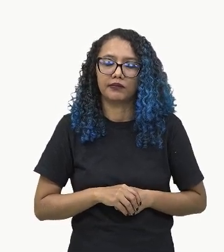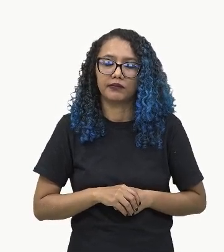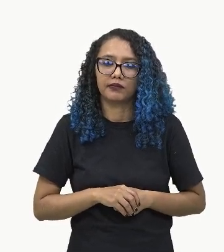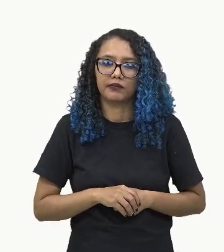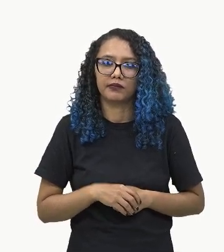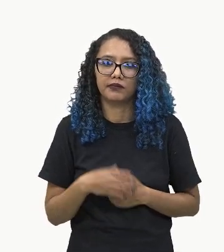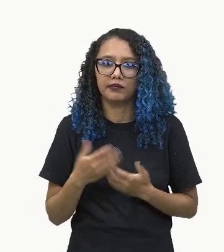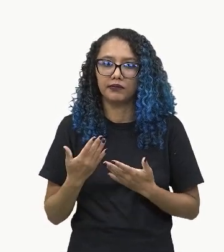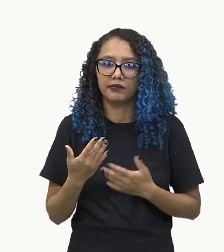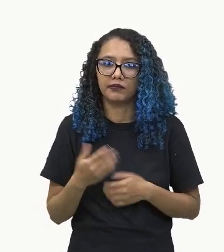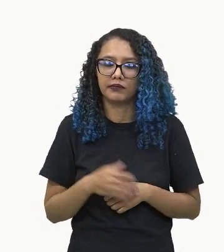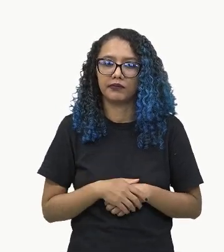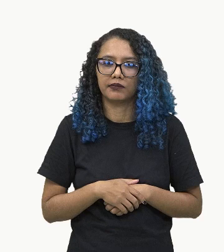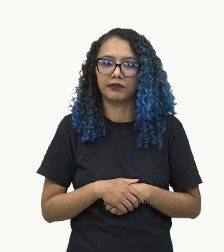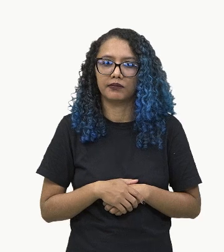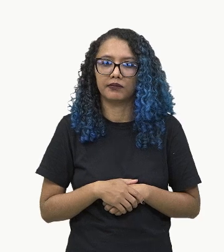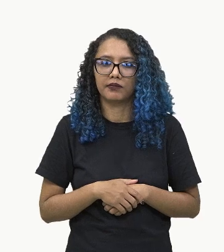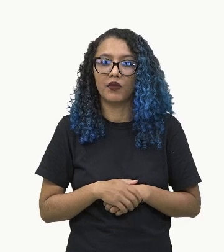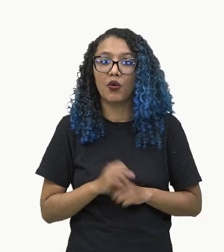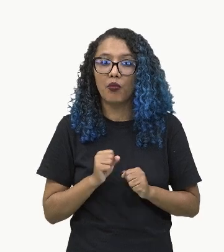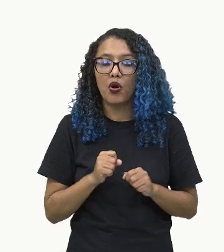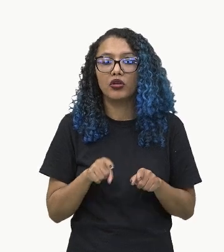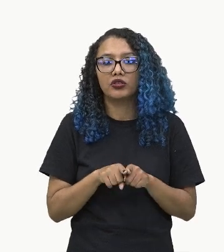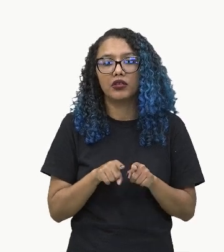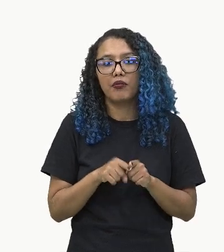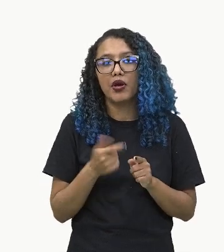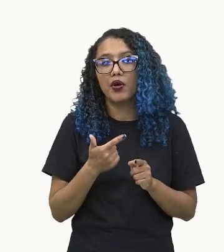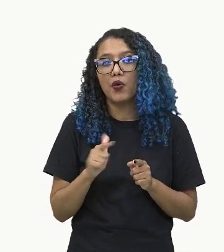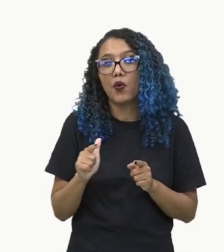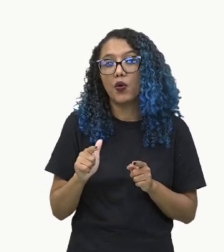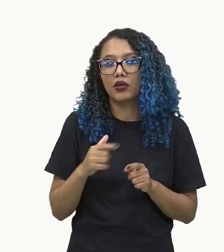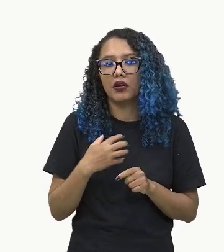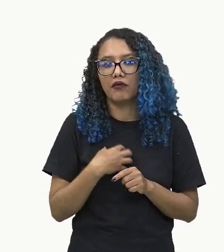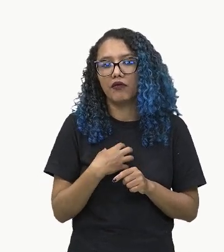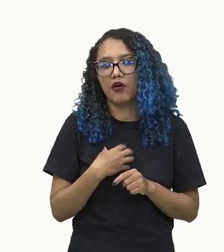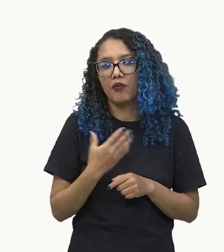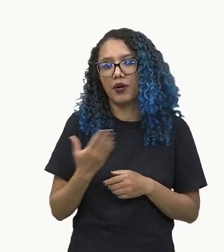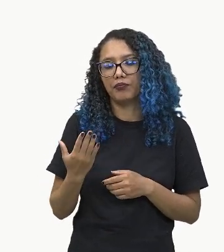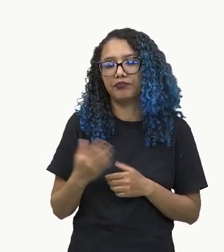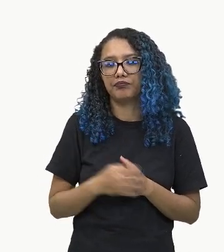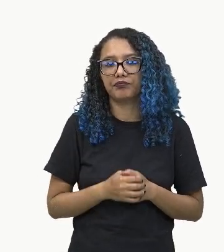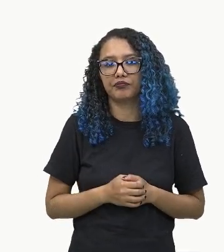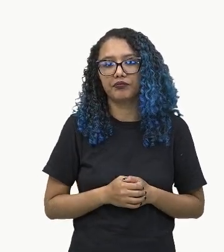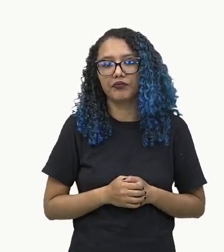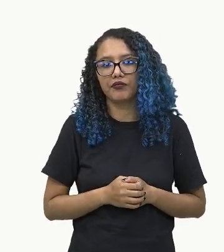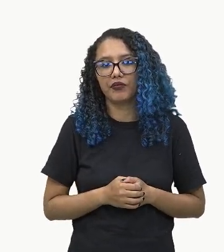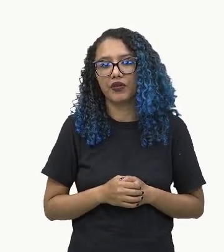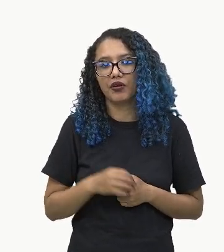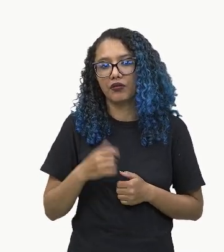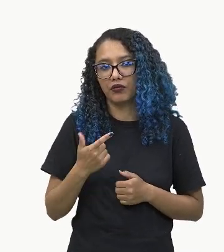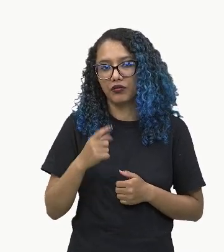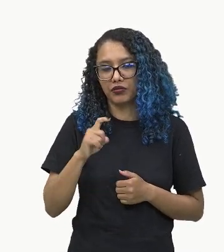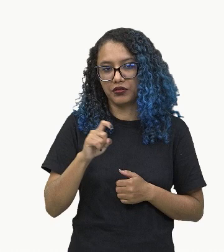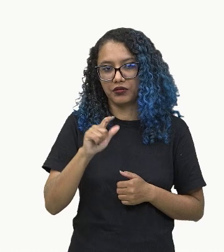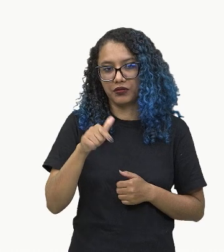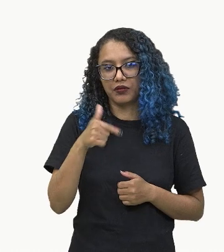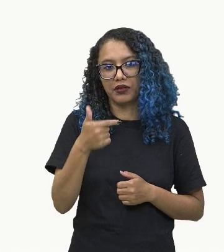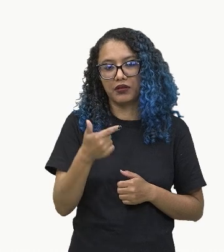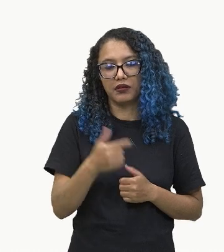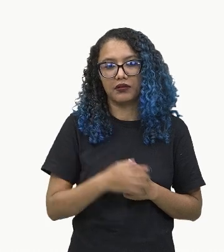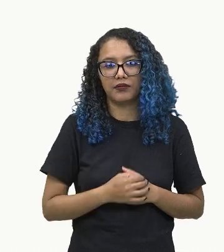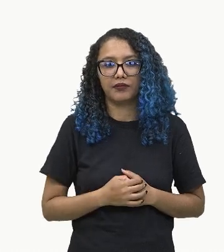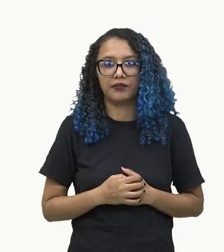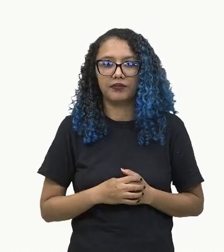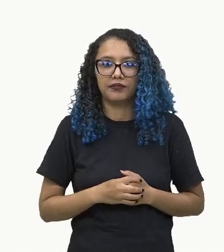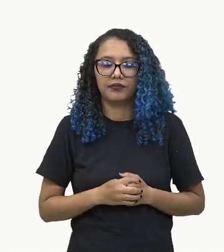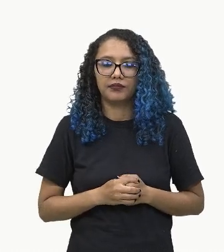também representá-lo desta forma aqui, 2x ao quadrado,